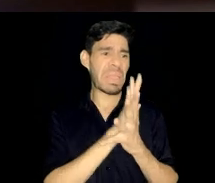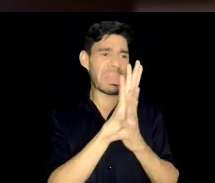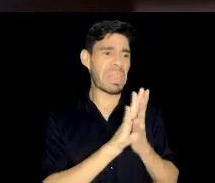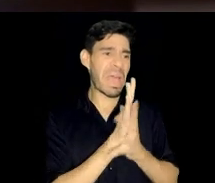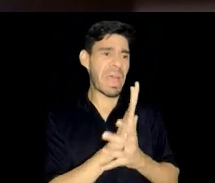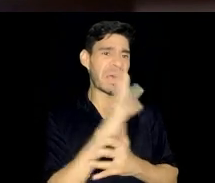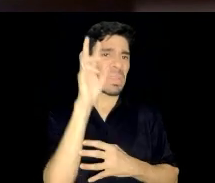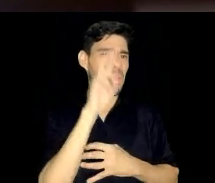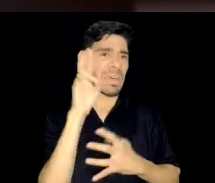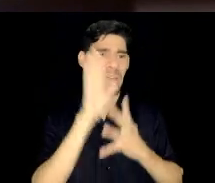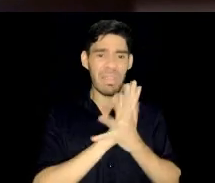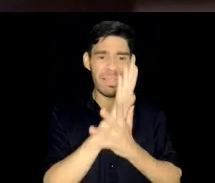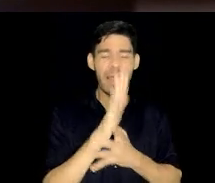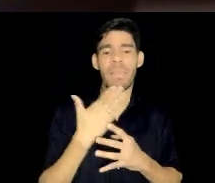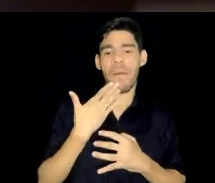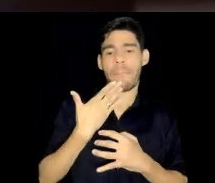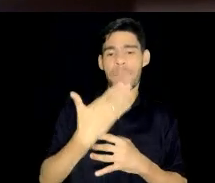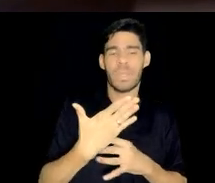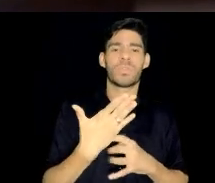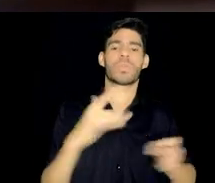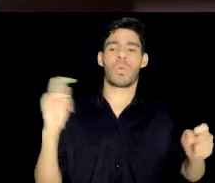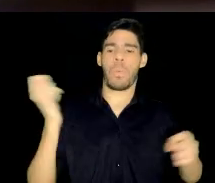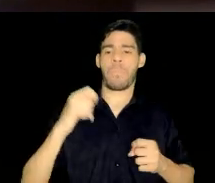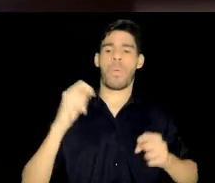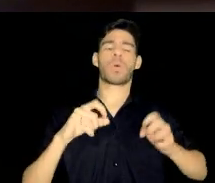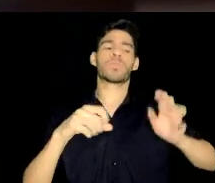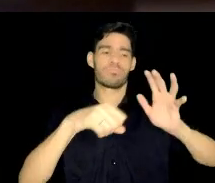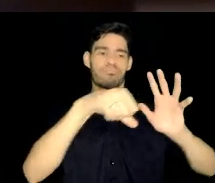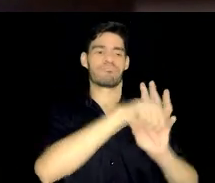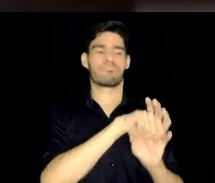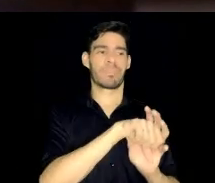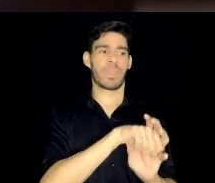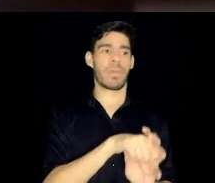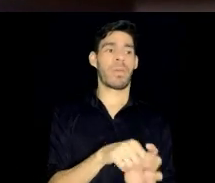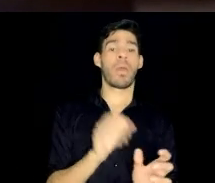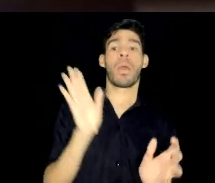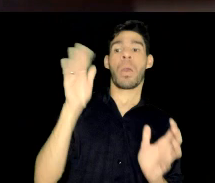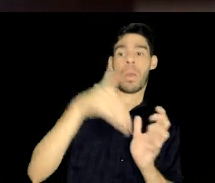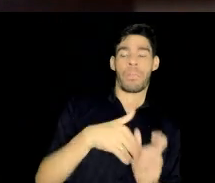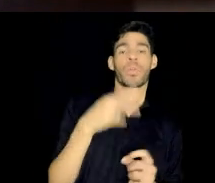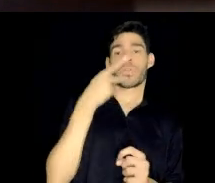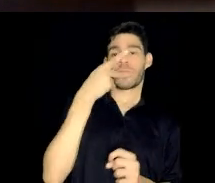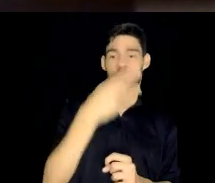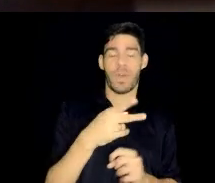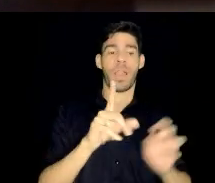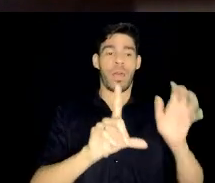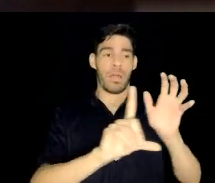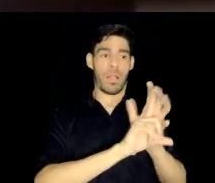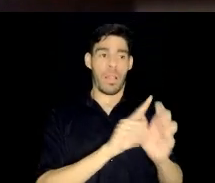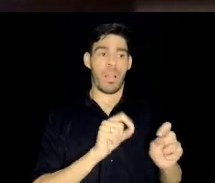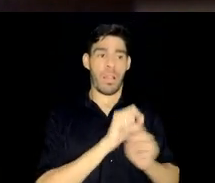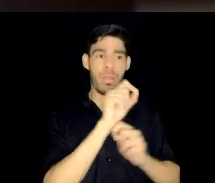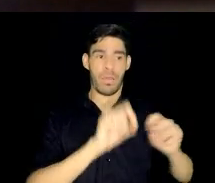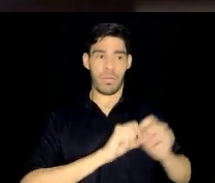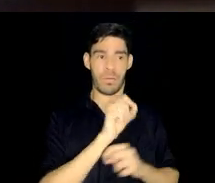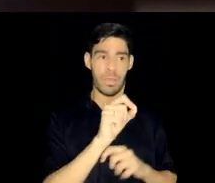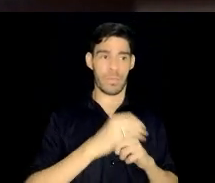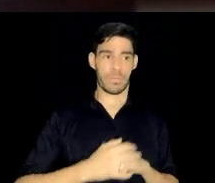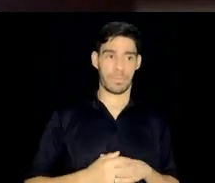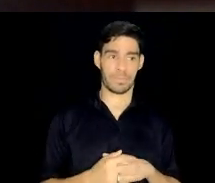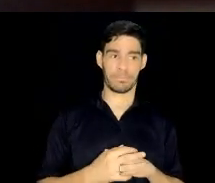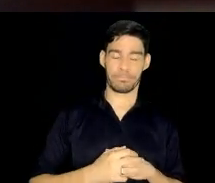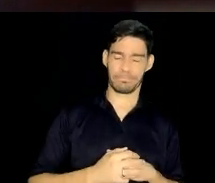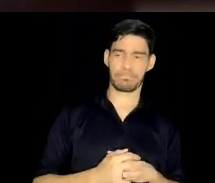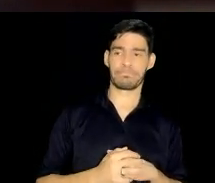atenção, não for examinada a petição, ele poderá estar no crime. Finalmente, eu quero dizer sobre essa lei